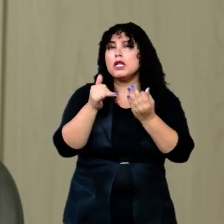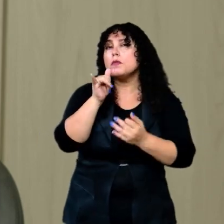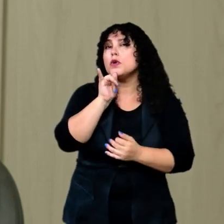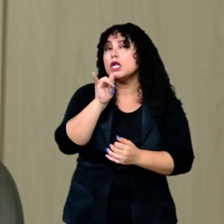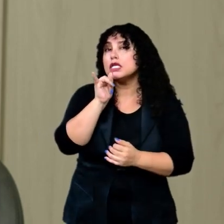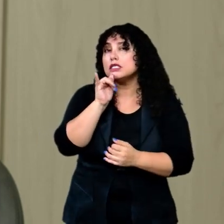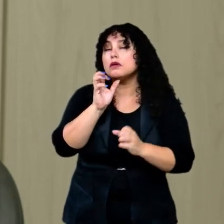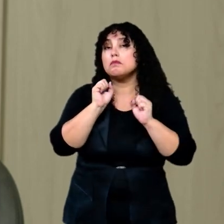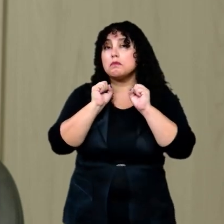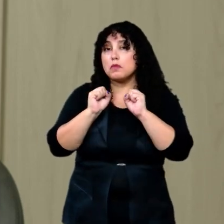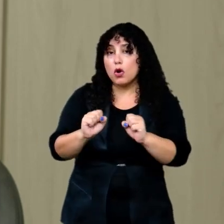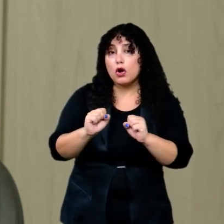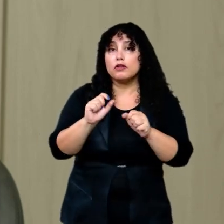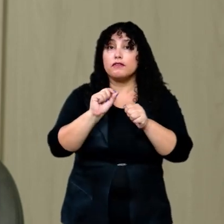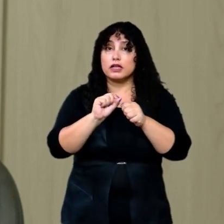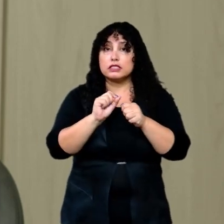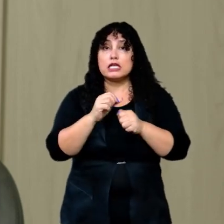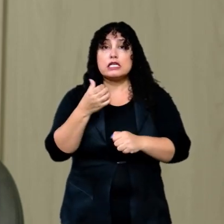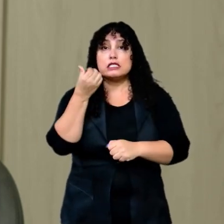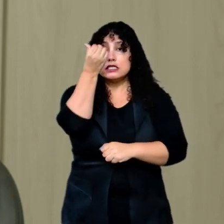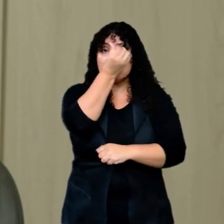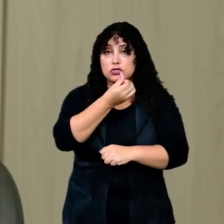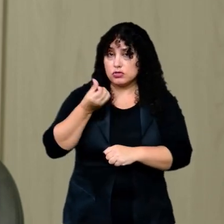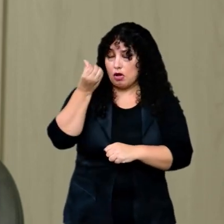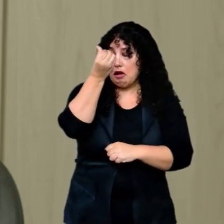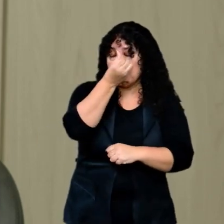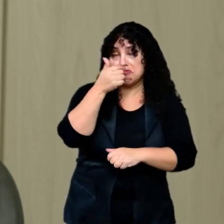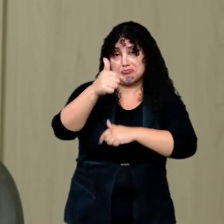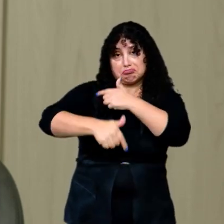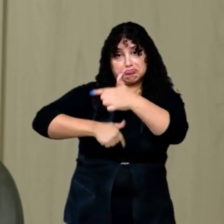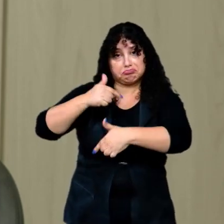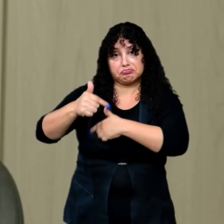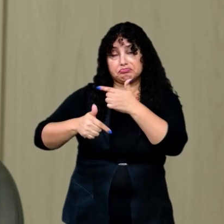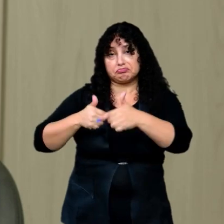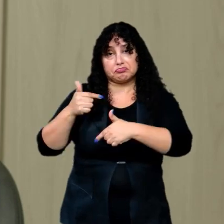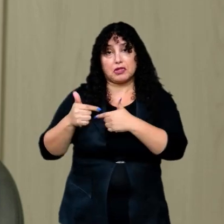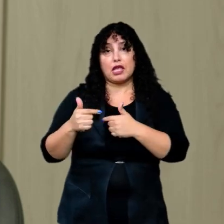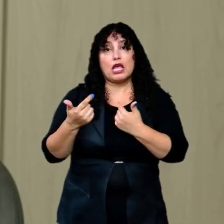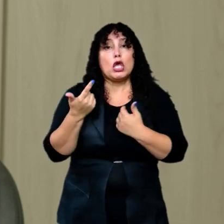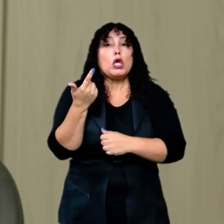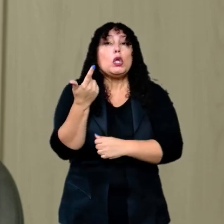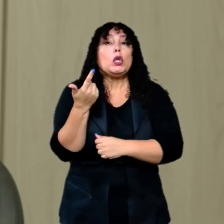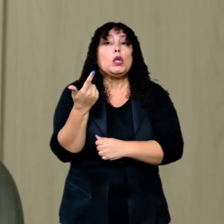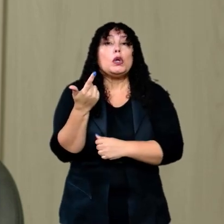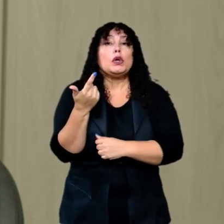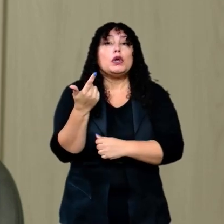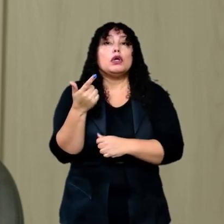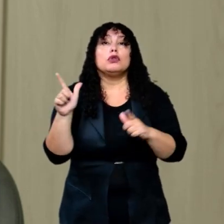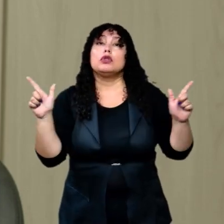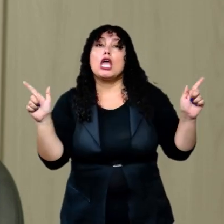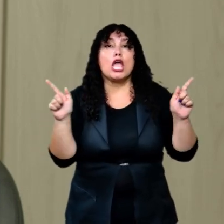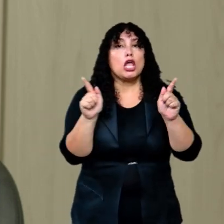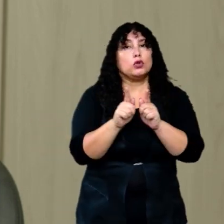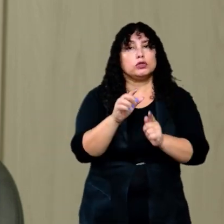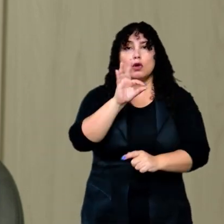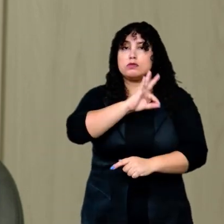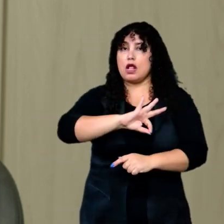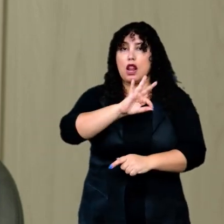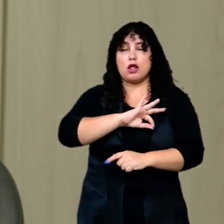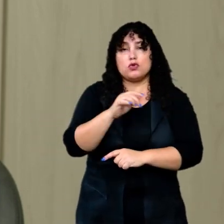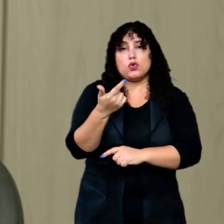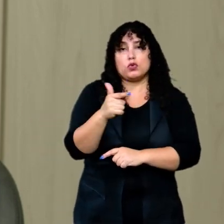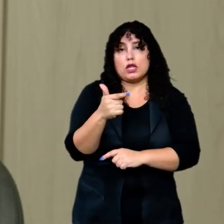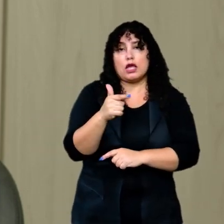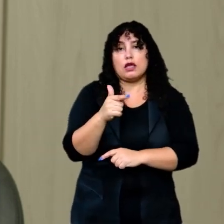exemplo, fazer 6 horas, né, e não tem redução salarial.